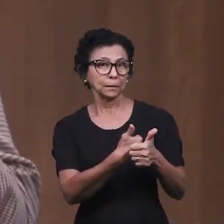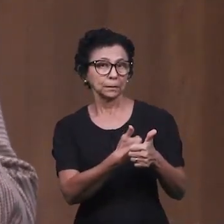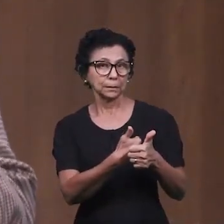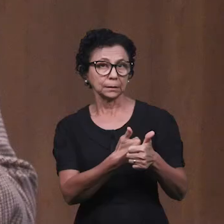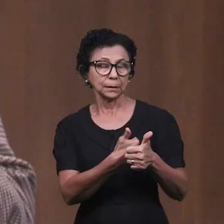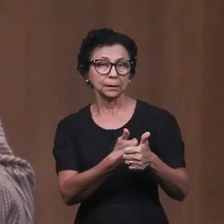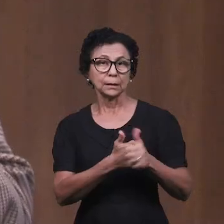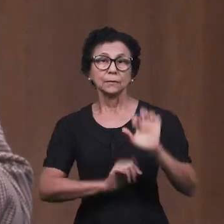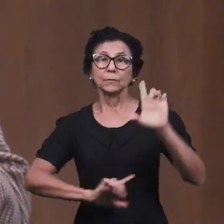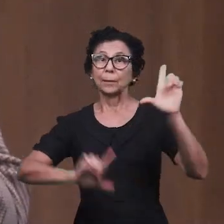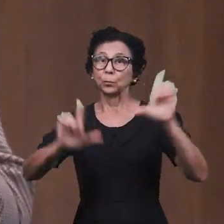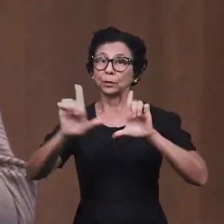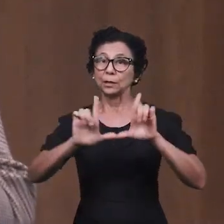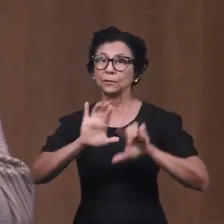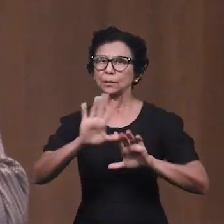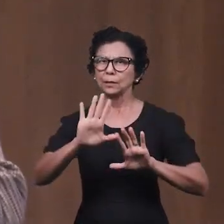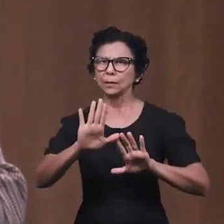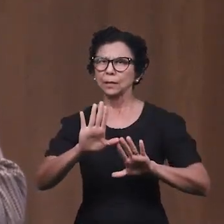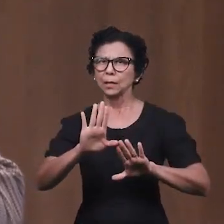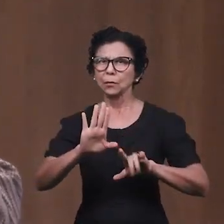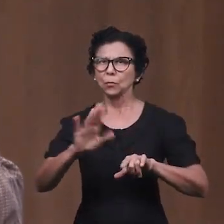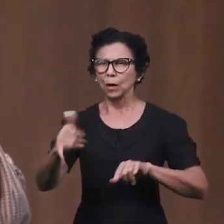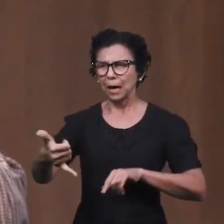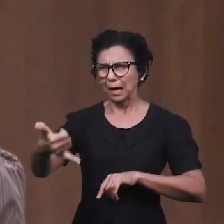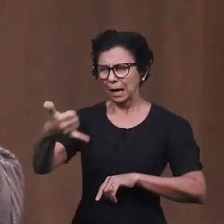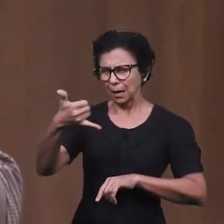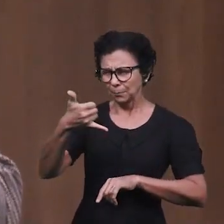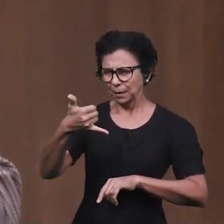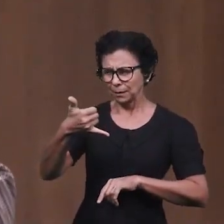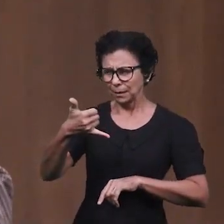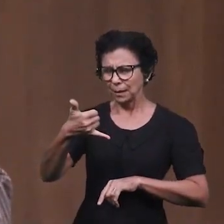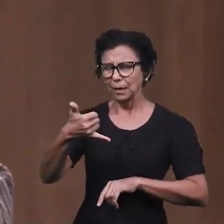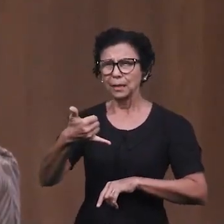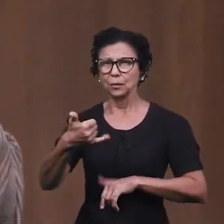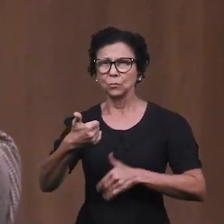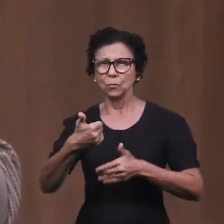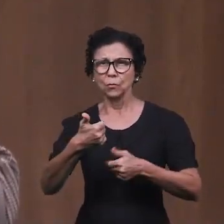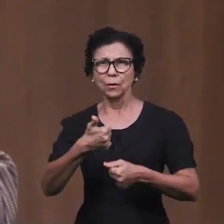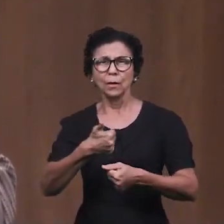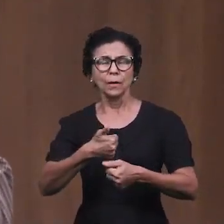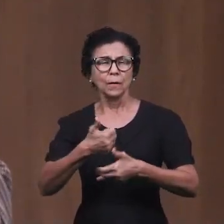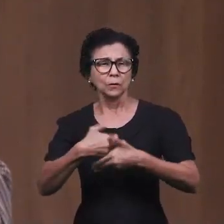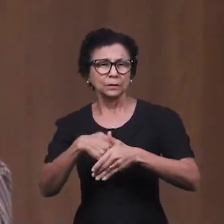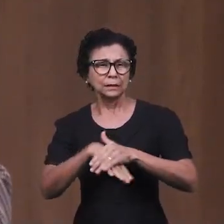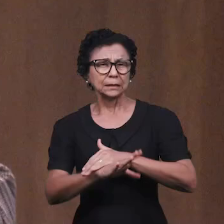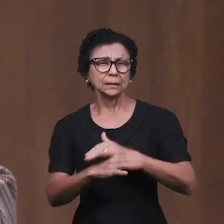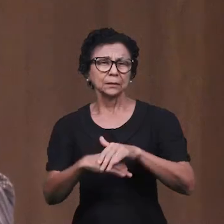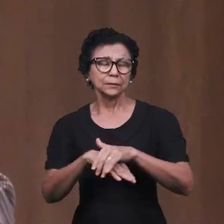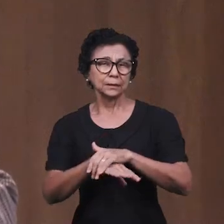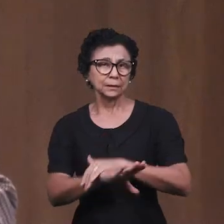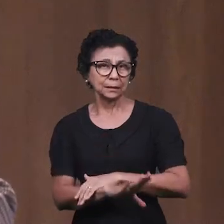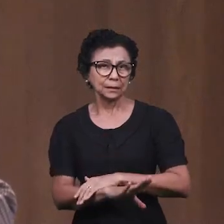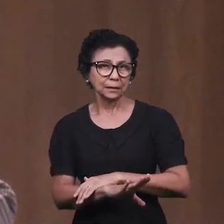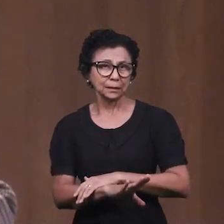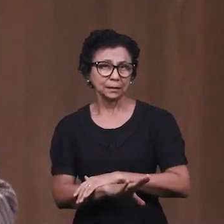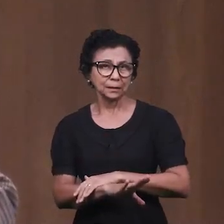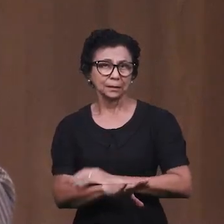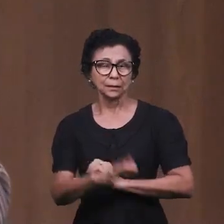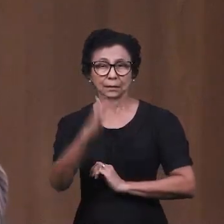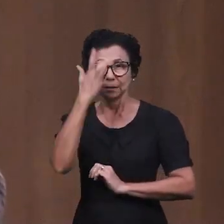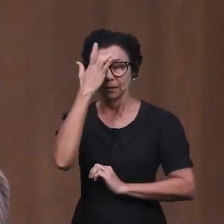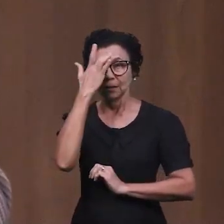que vicia, que é muito fácil, é um prazer muito fácil, muito momentâneo, né? Então,